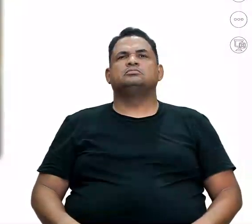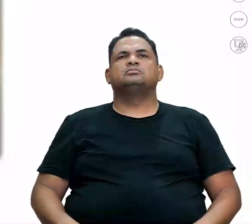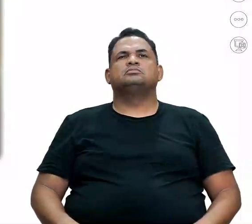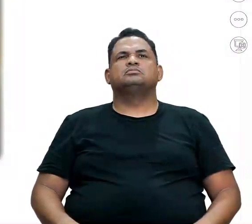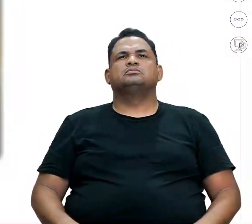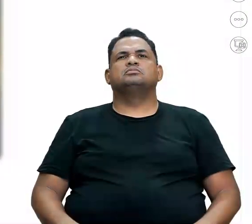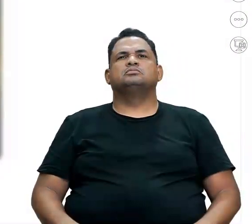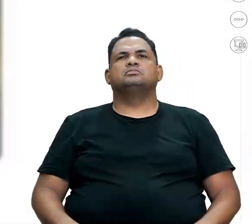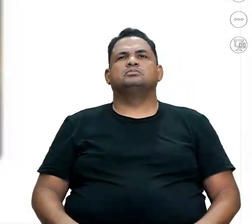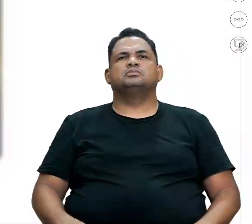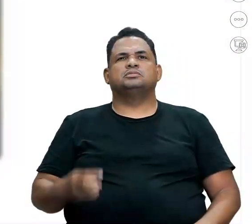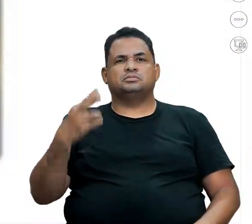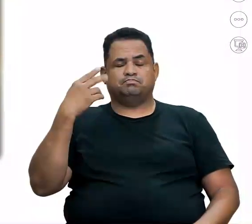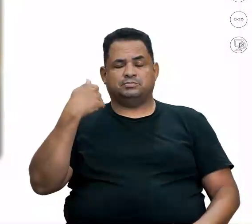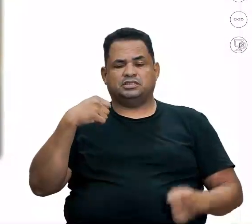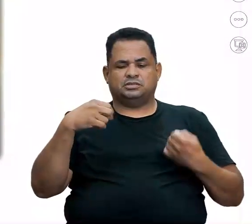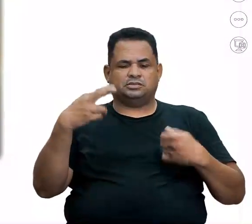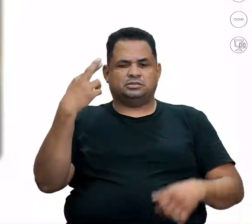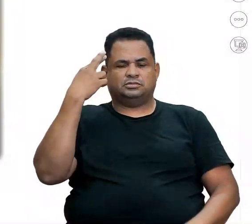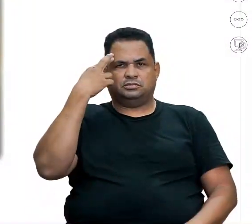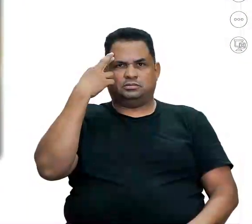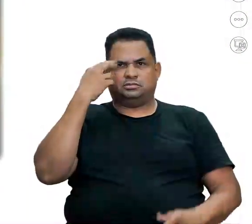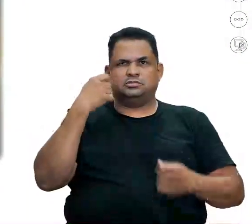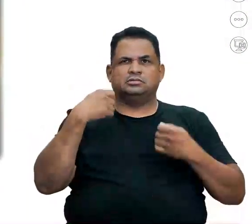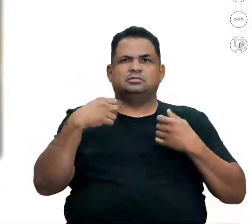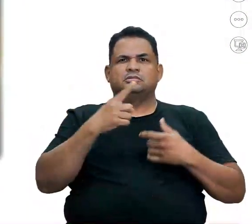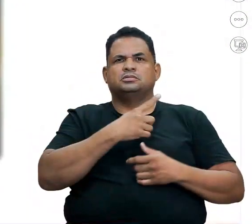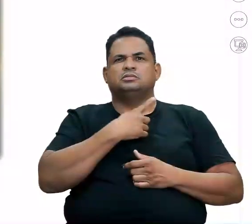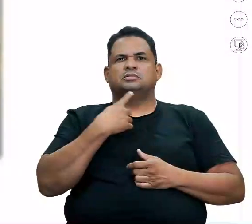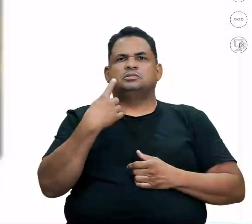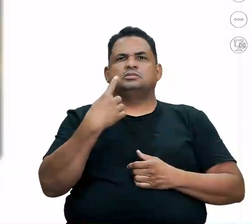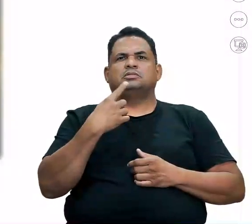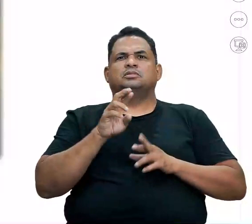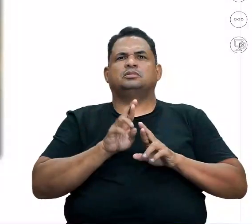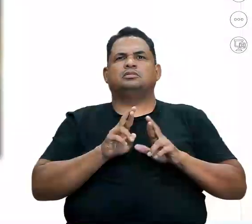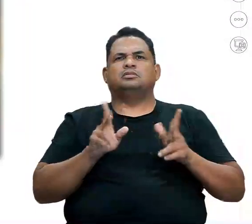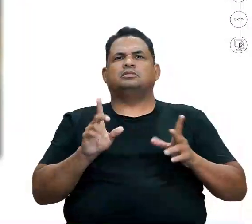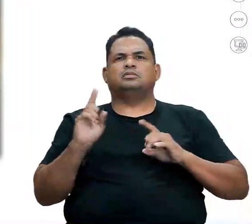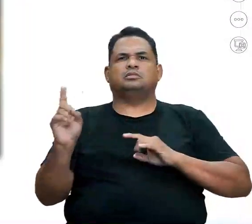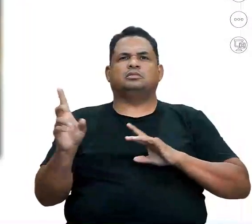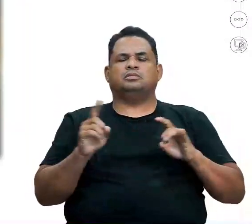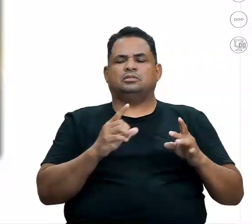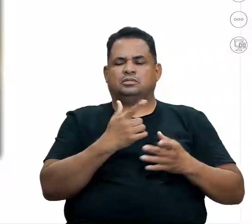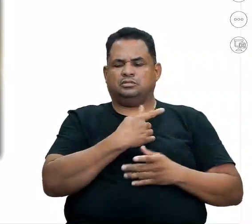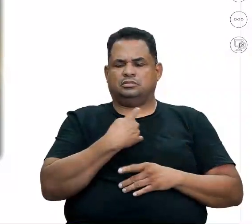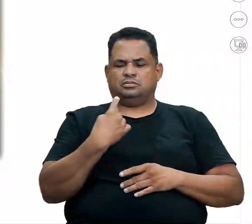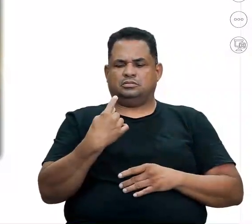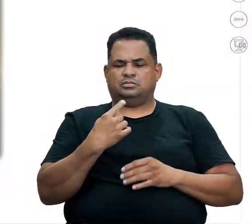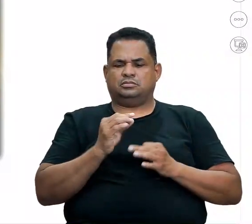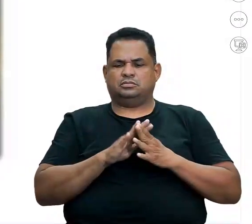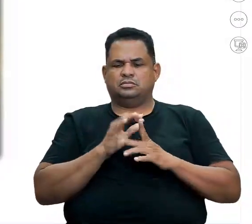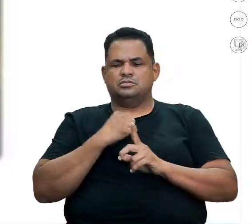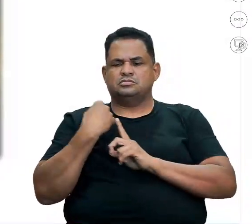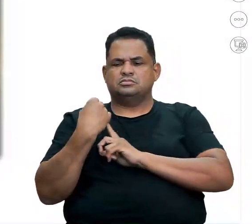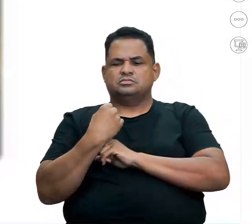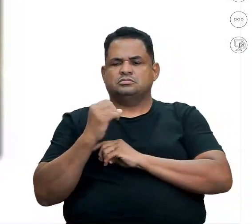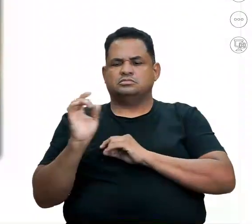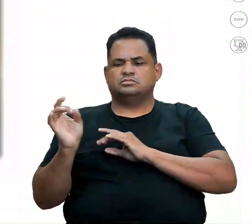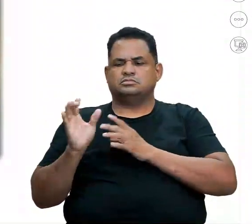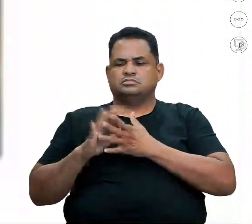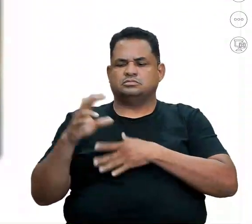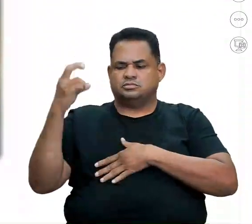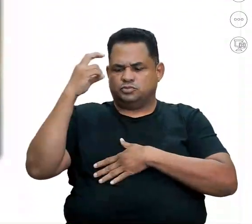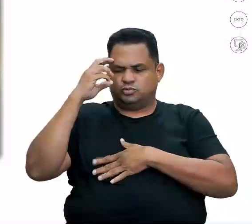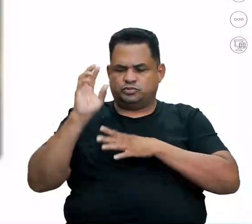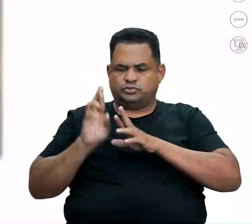precisa refletir, né, gente, o tempo inteiro, porque nós somos diferentes. Cada um aí foi socializado em uma cultura